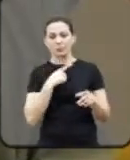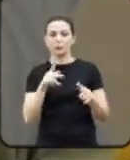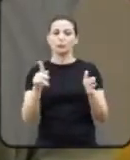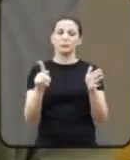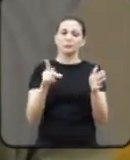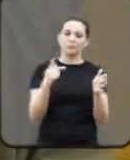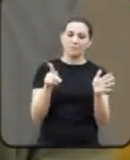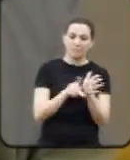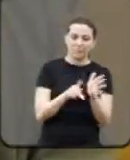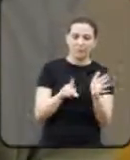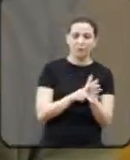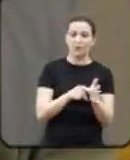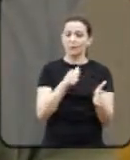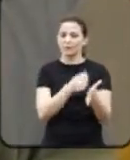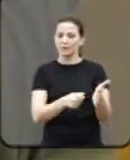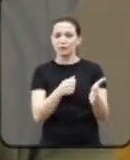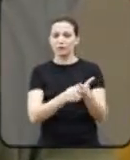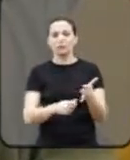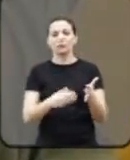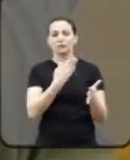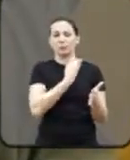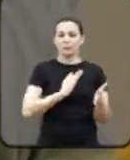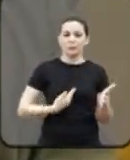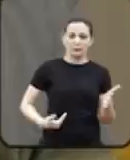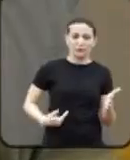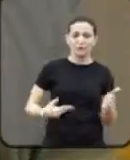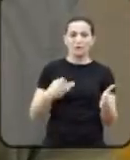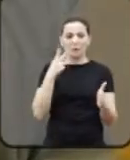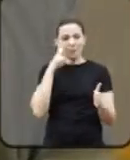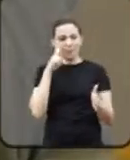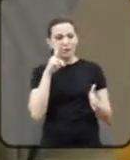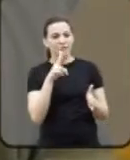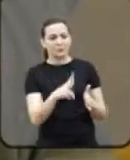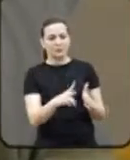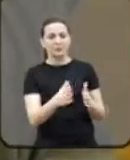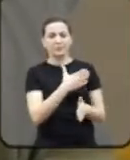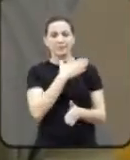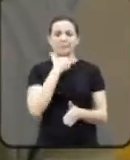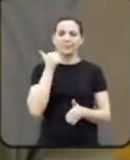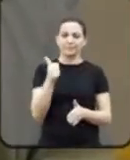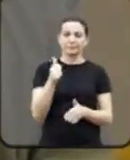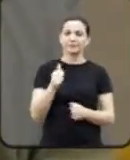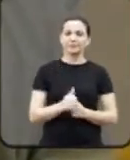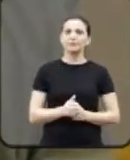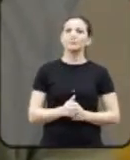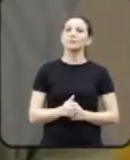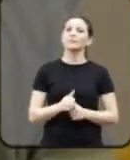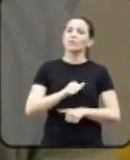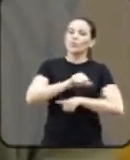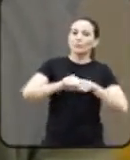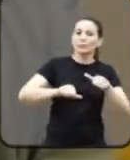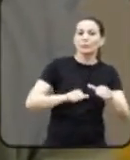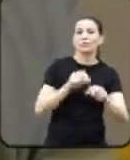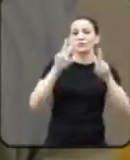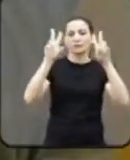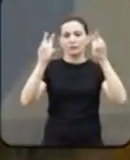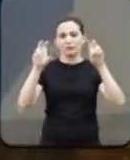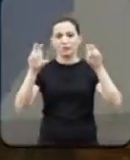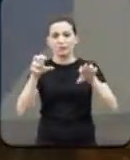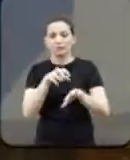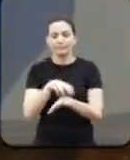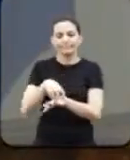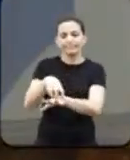saúde e para exigir, inclusive, como exigir do poder público, melhor atenção. Vereador, vamos mudar